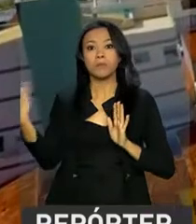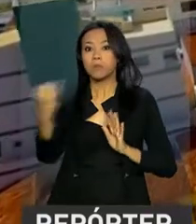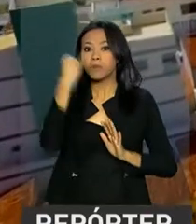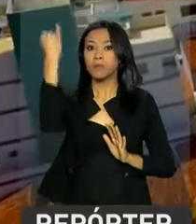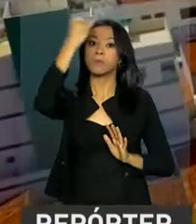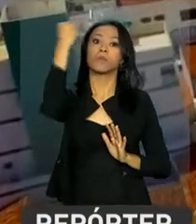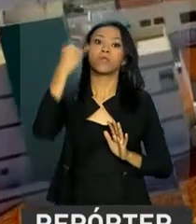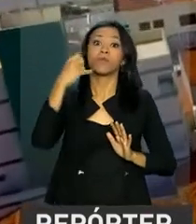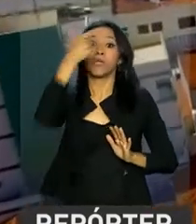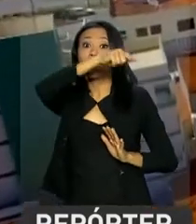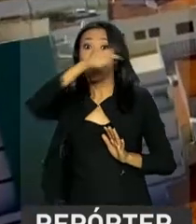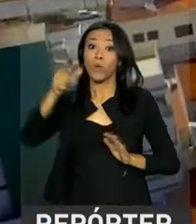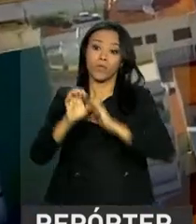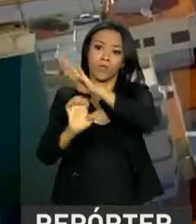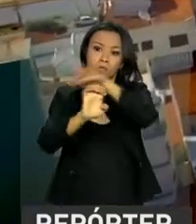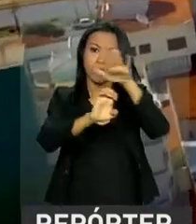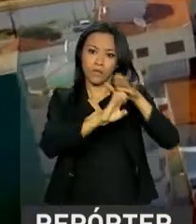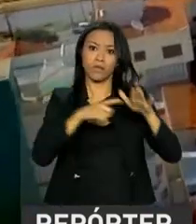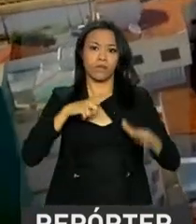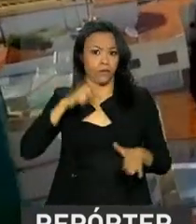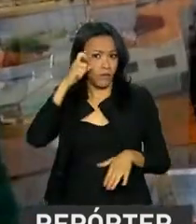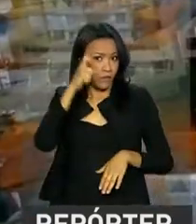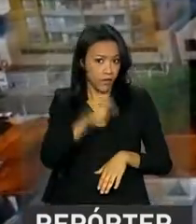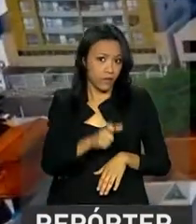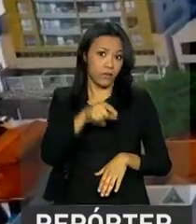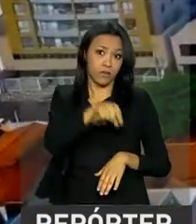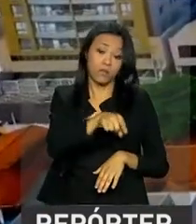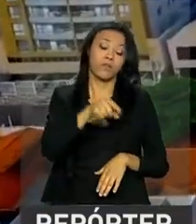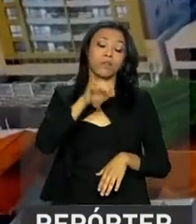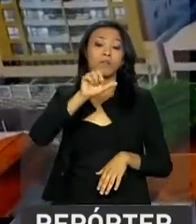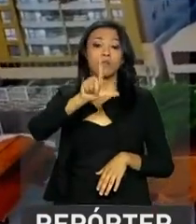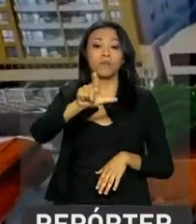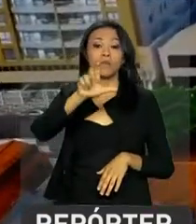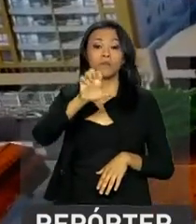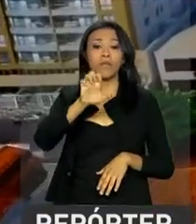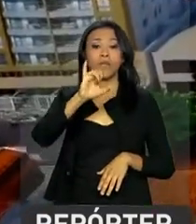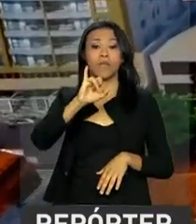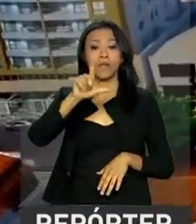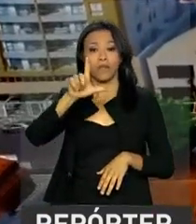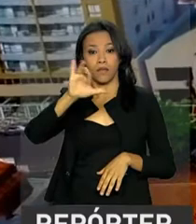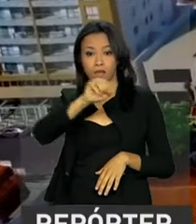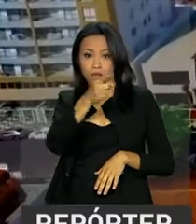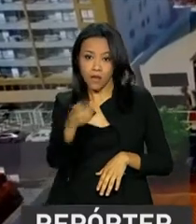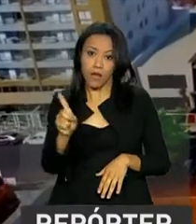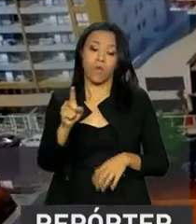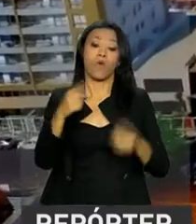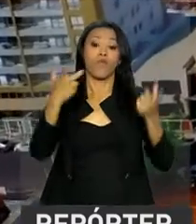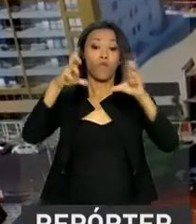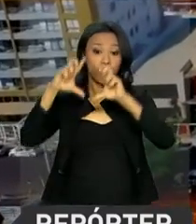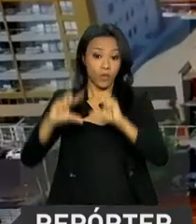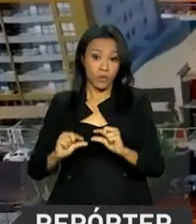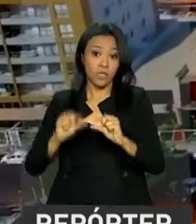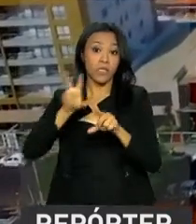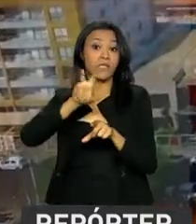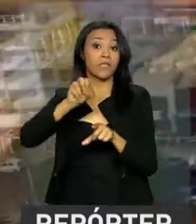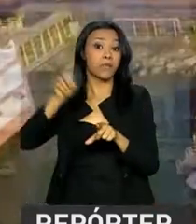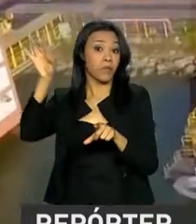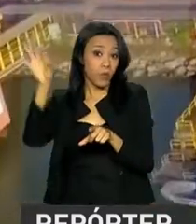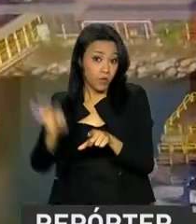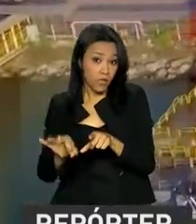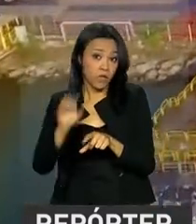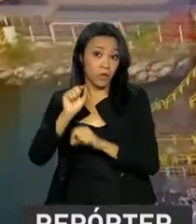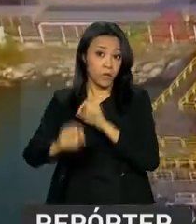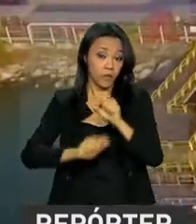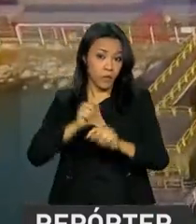atração de empresas do exterior para o leilão do pré-sal. No começo deste ano, foram reduzidas em cerca de 50%